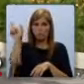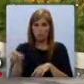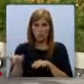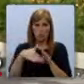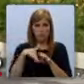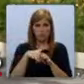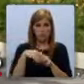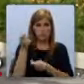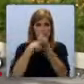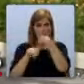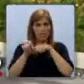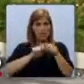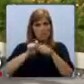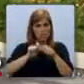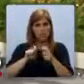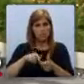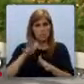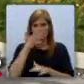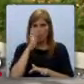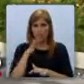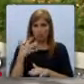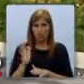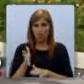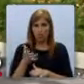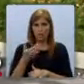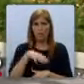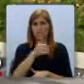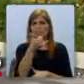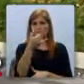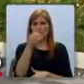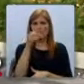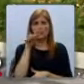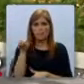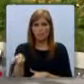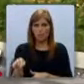mais na venda de bilhetes, já há para mais de 20 mil